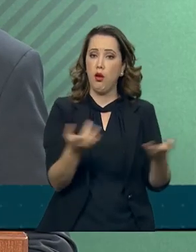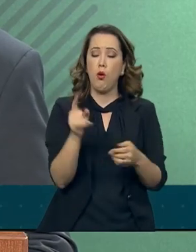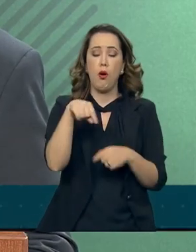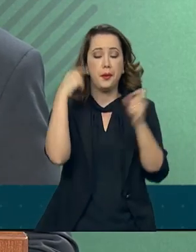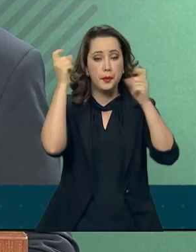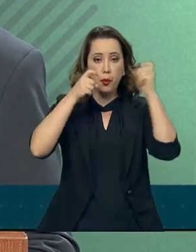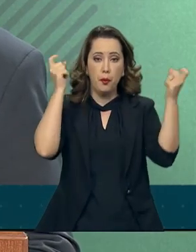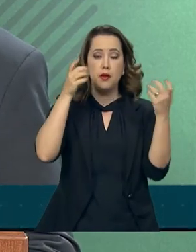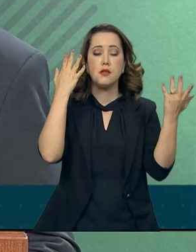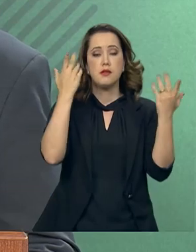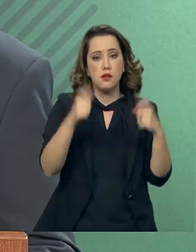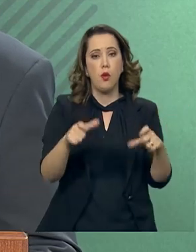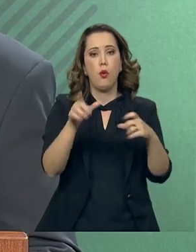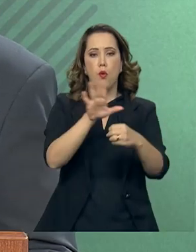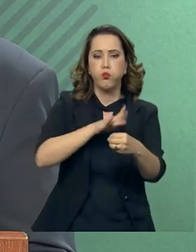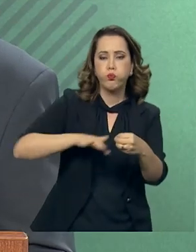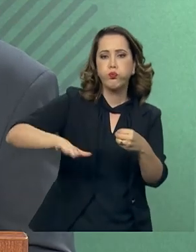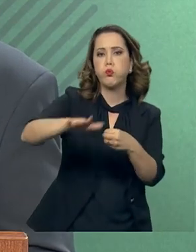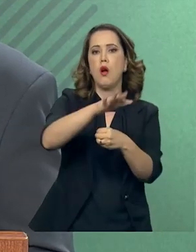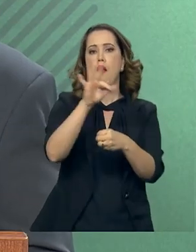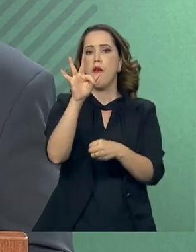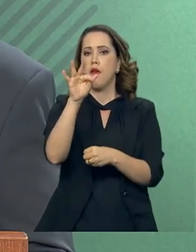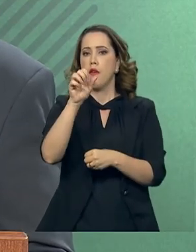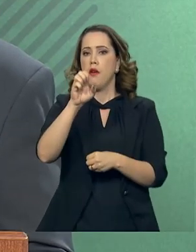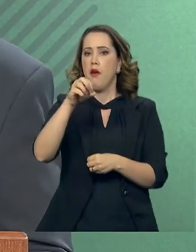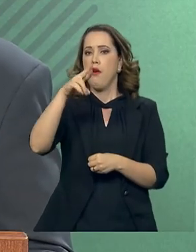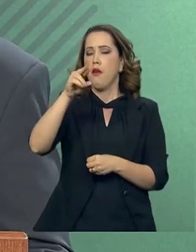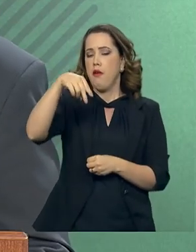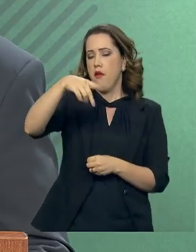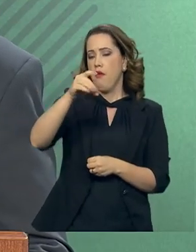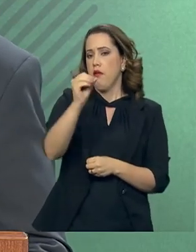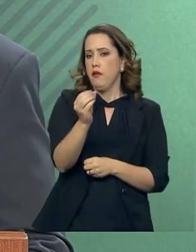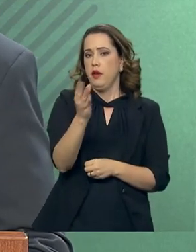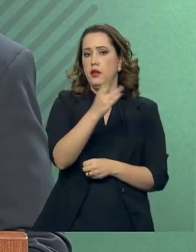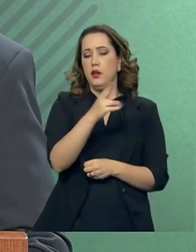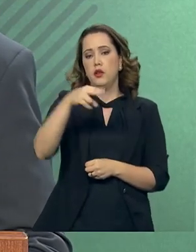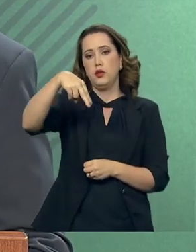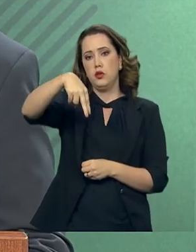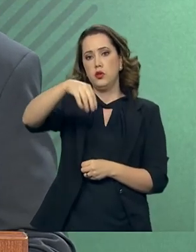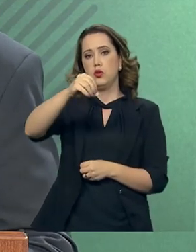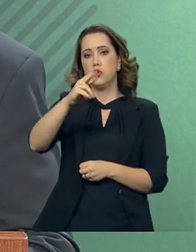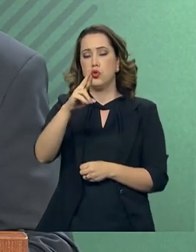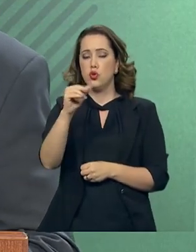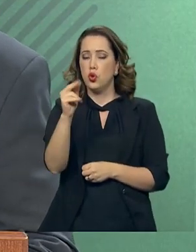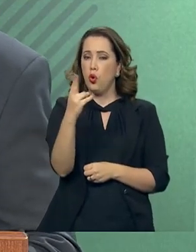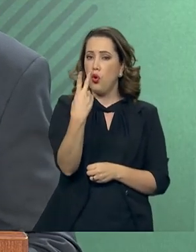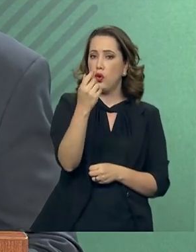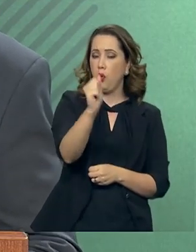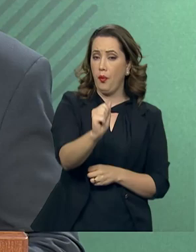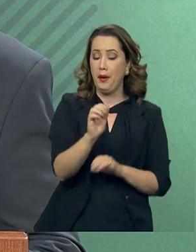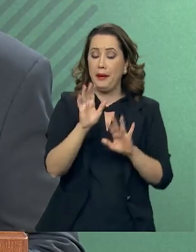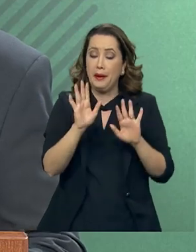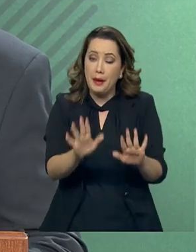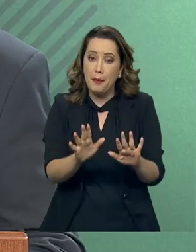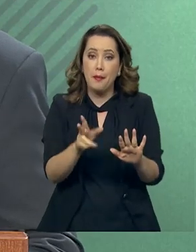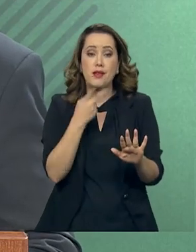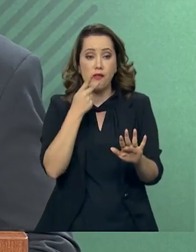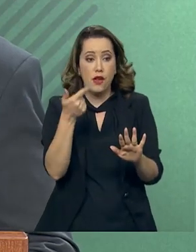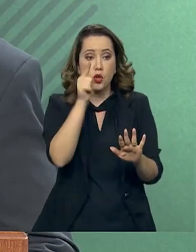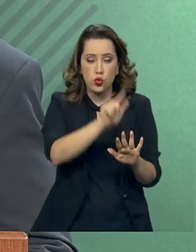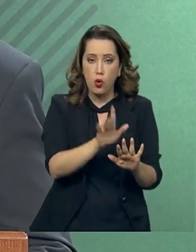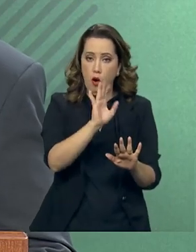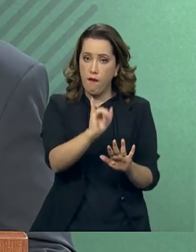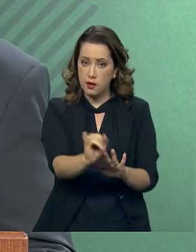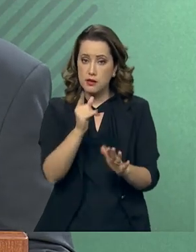sobre a questão de fernando de noronha eu quero voltar às minhas palavras para deixar claro que em havendo ea um